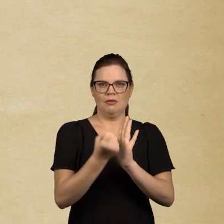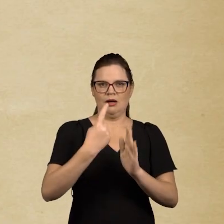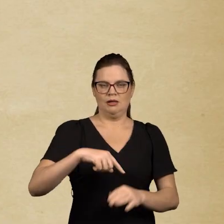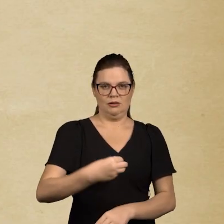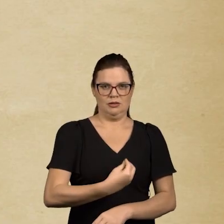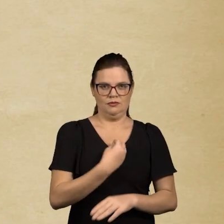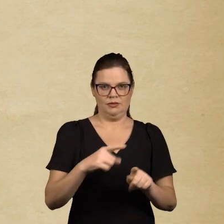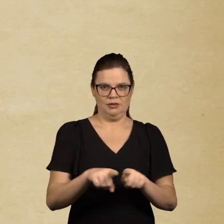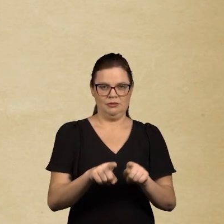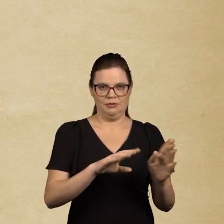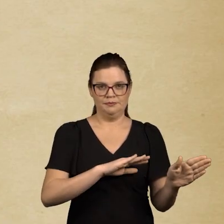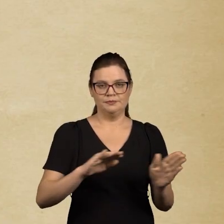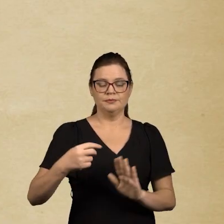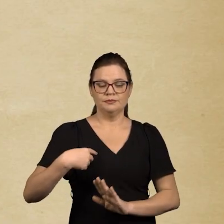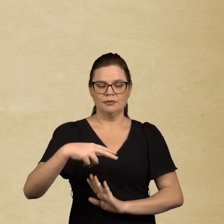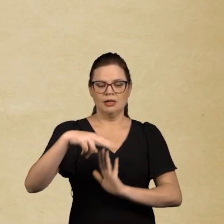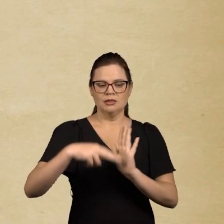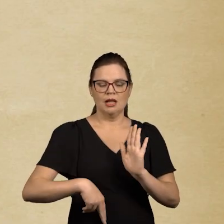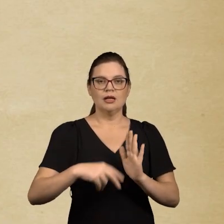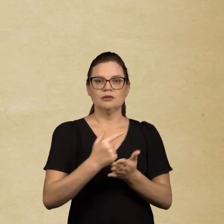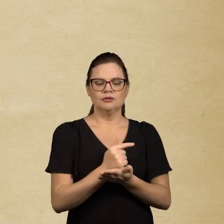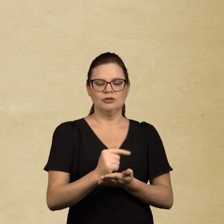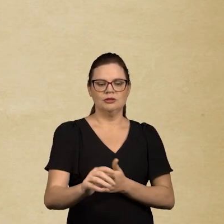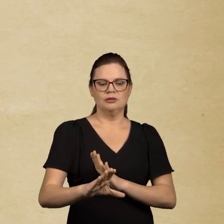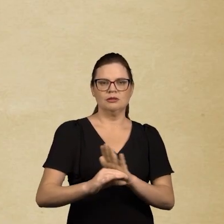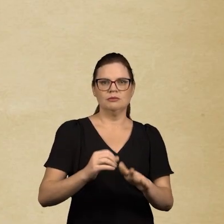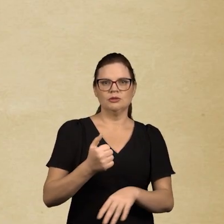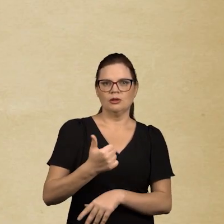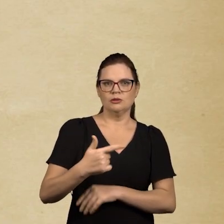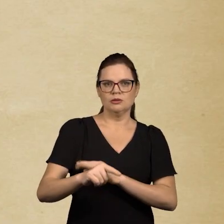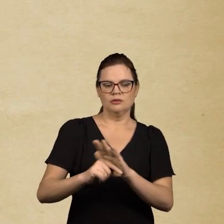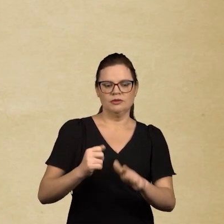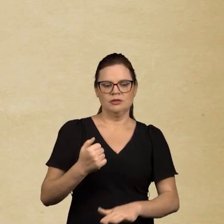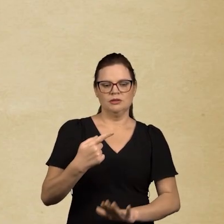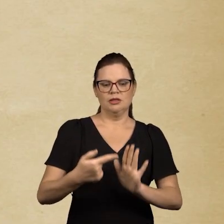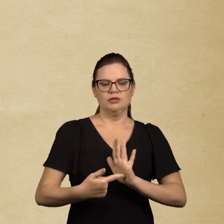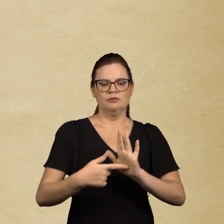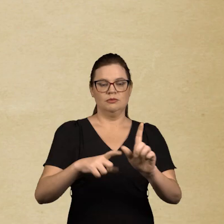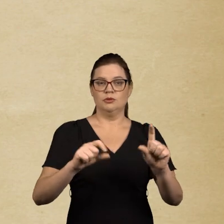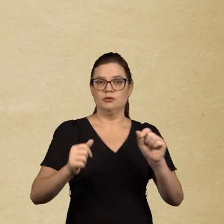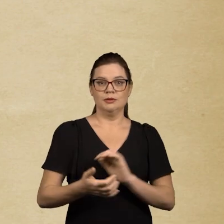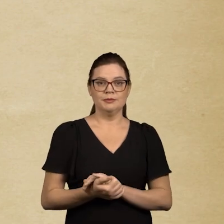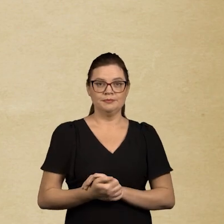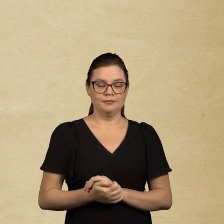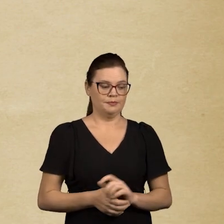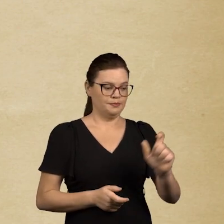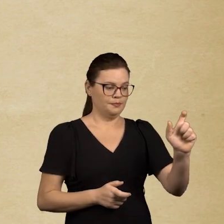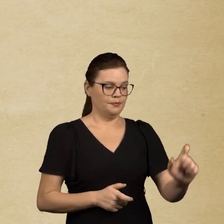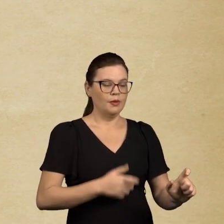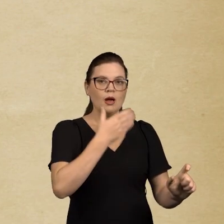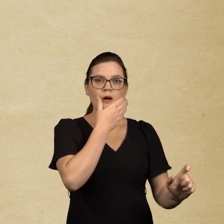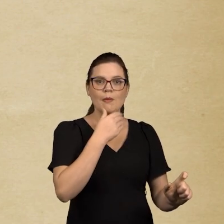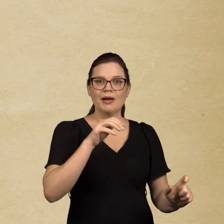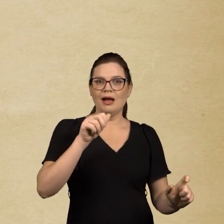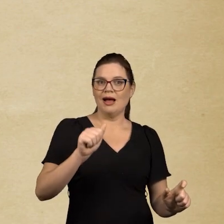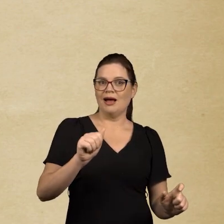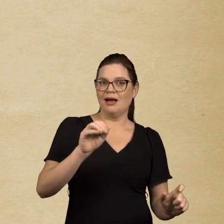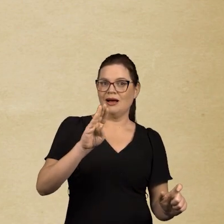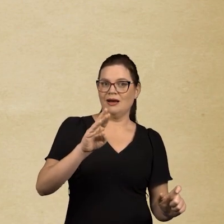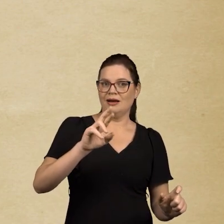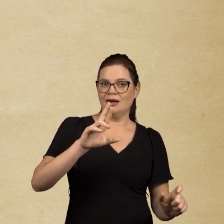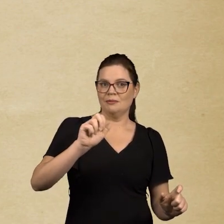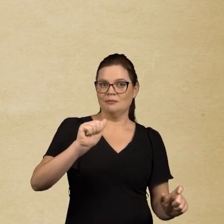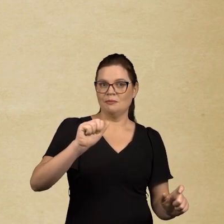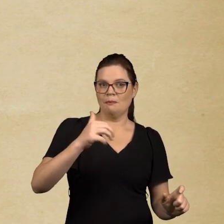né, diz assim: e apareceu o Senhor a Abrão. Interessante estar Abrão aqui, porque ainda o nome dele não foi mudado. O nome dele vai ser mudado,